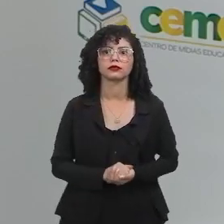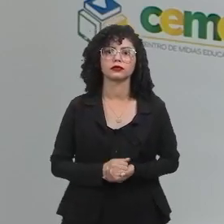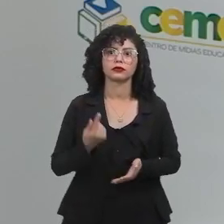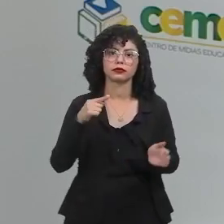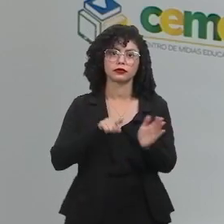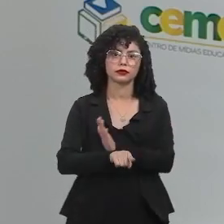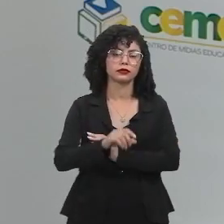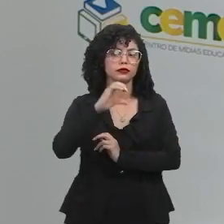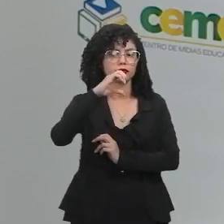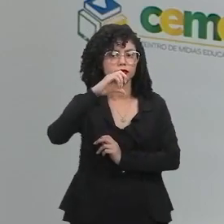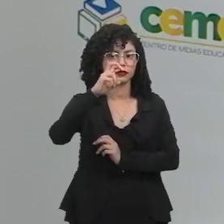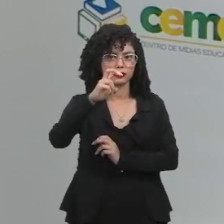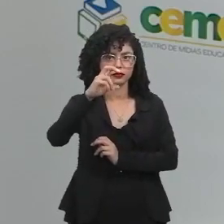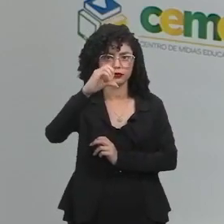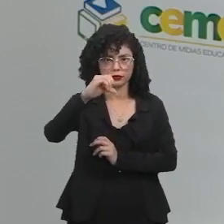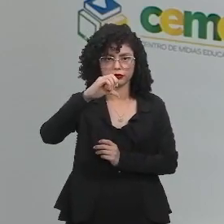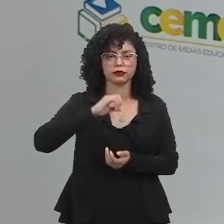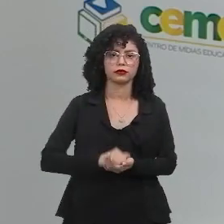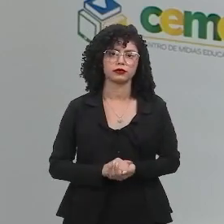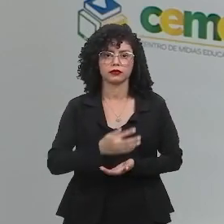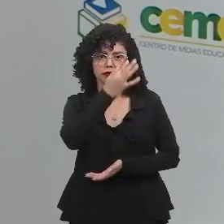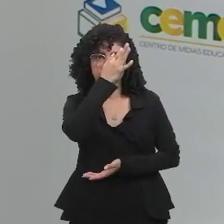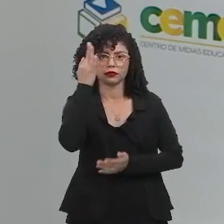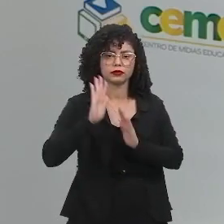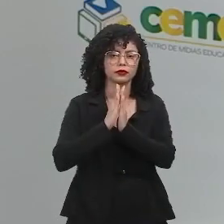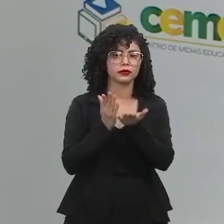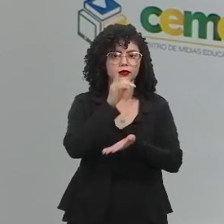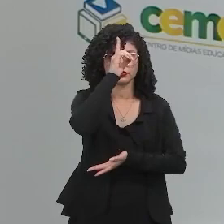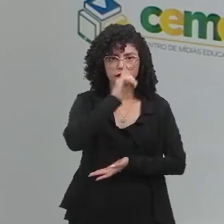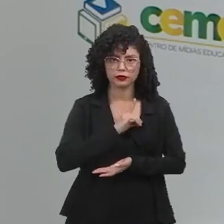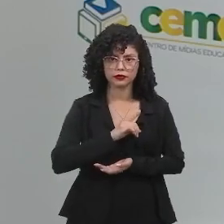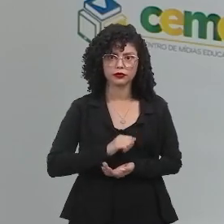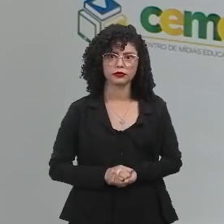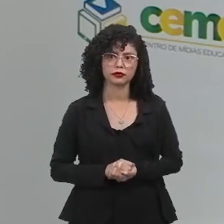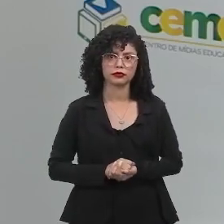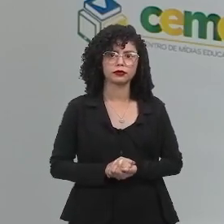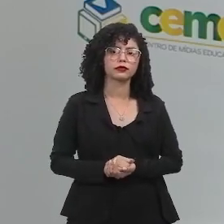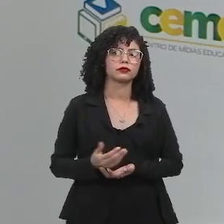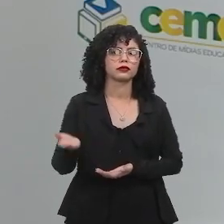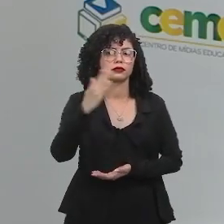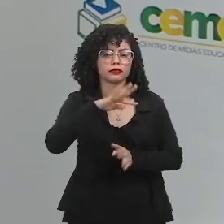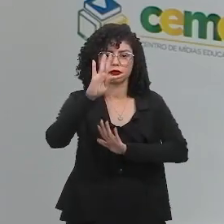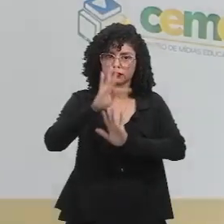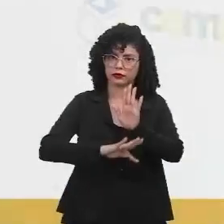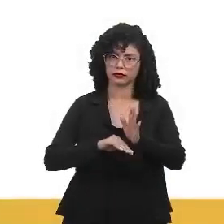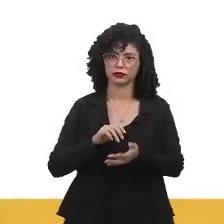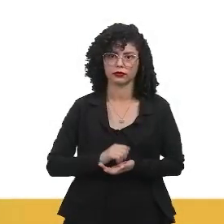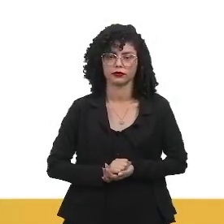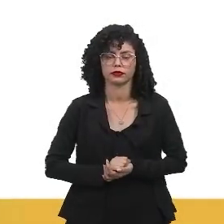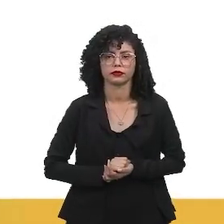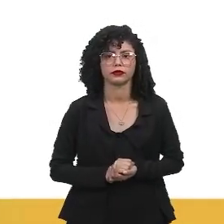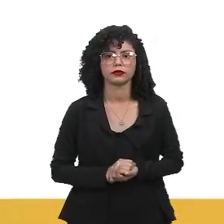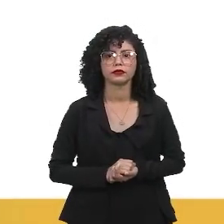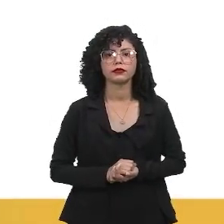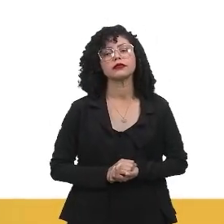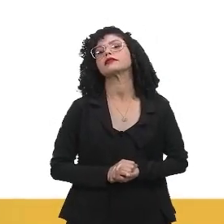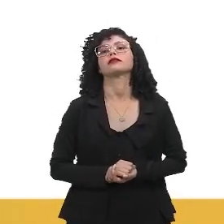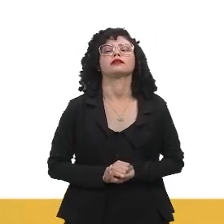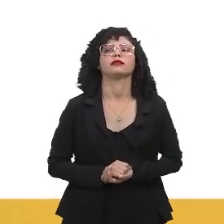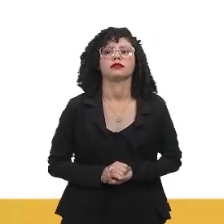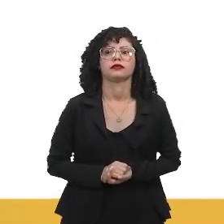questão 59 de Filosofia do Caderno Amarelo. Então, vamos ao texto.